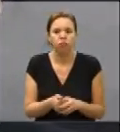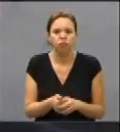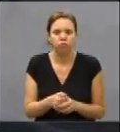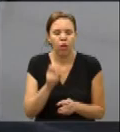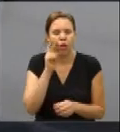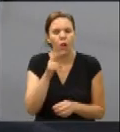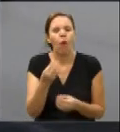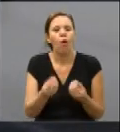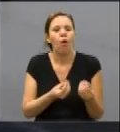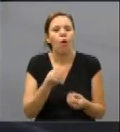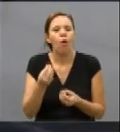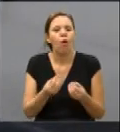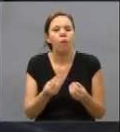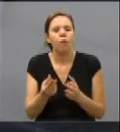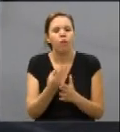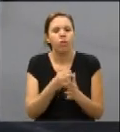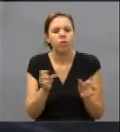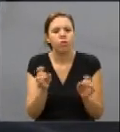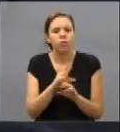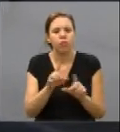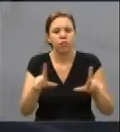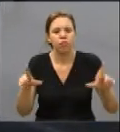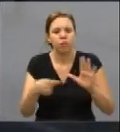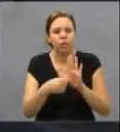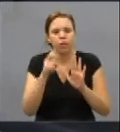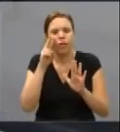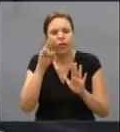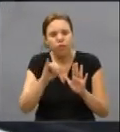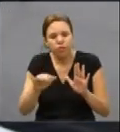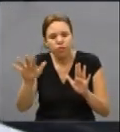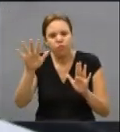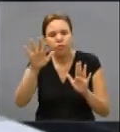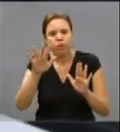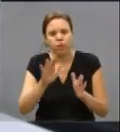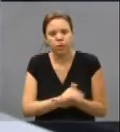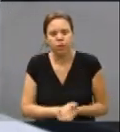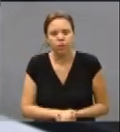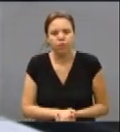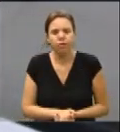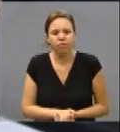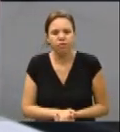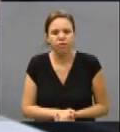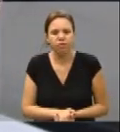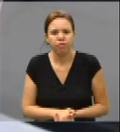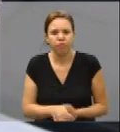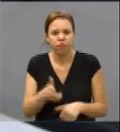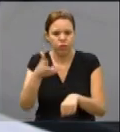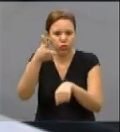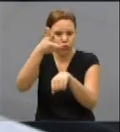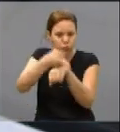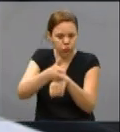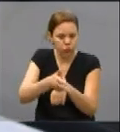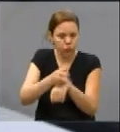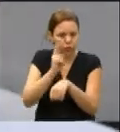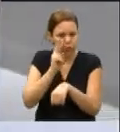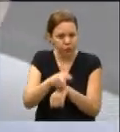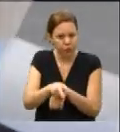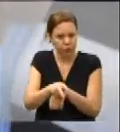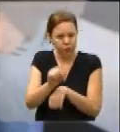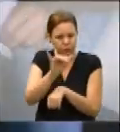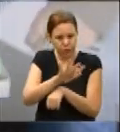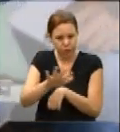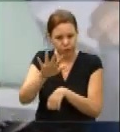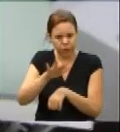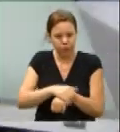Olha só como é que ficou o desenho dele. Vamos virar pro pessoal de casa. O Mário Jorge vai pegar pra gente aí a